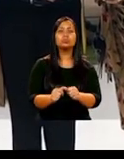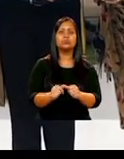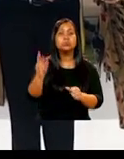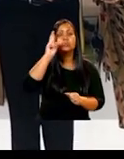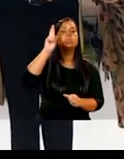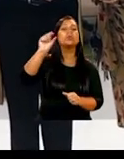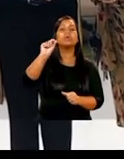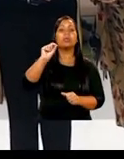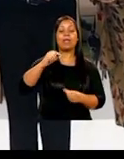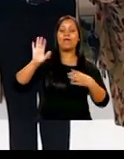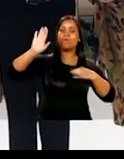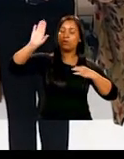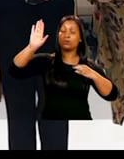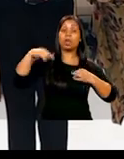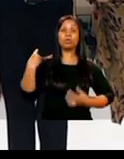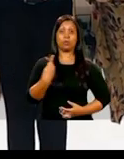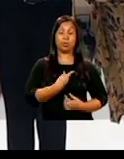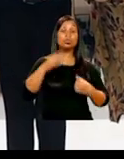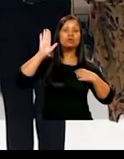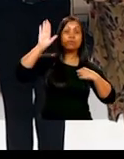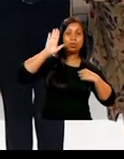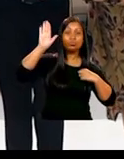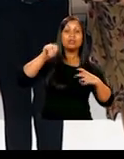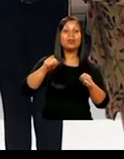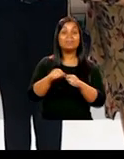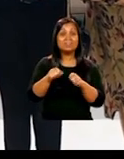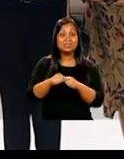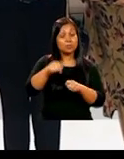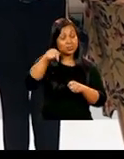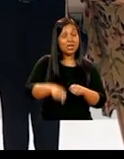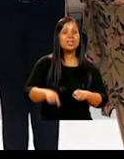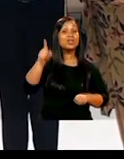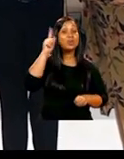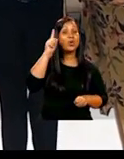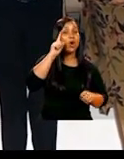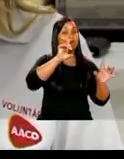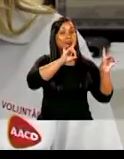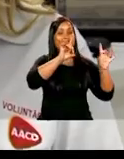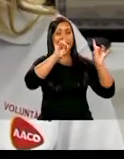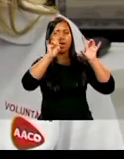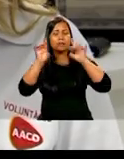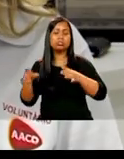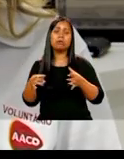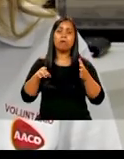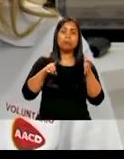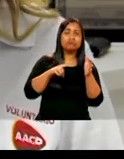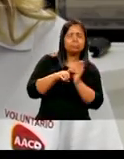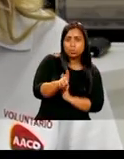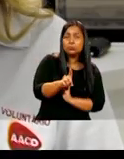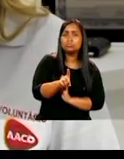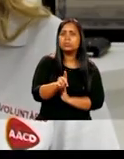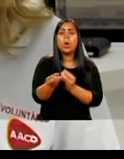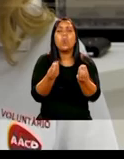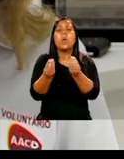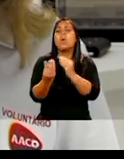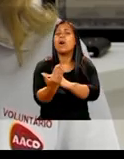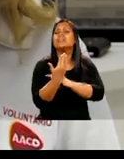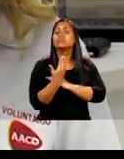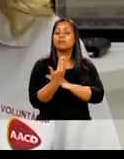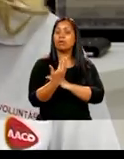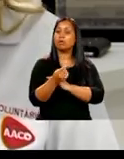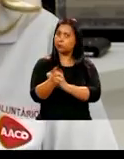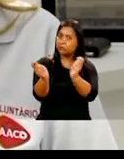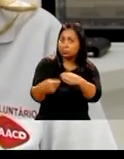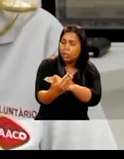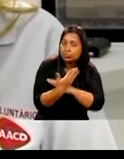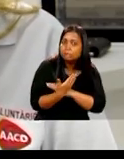por voluntário, né? Então nós voluntários construímos isso no dia a dia. E a pergunta que fica, como pode ajudar? Né?